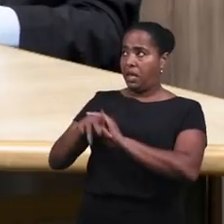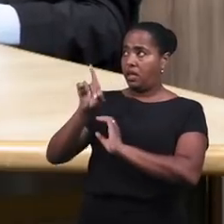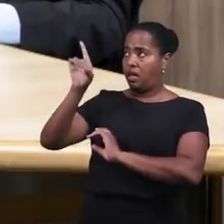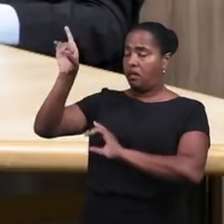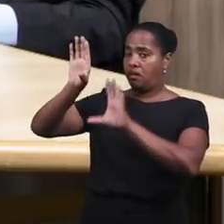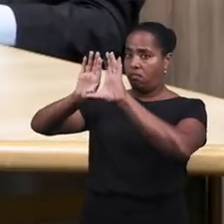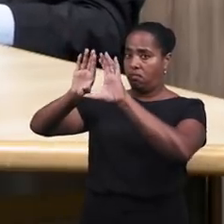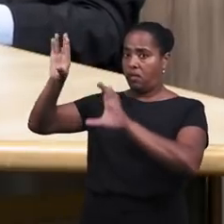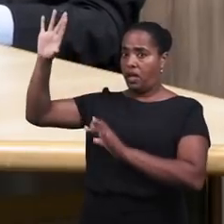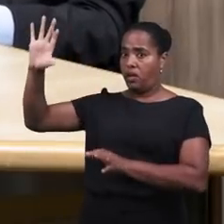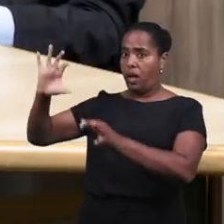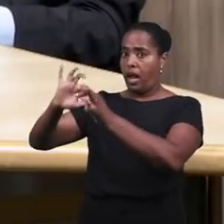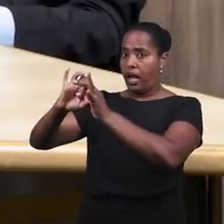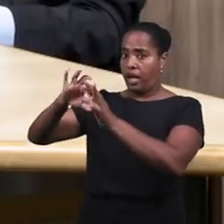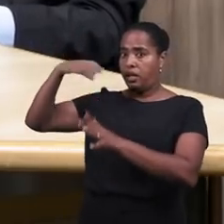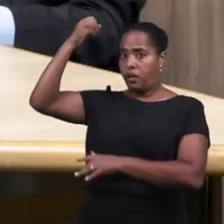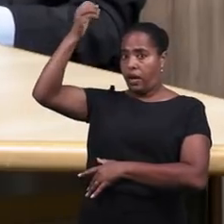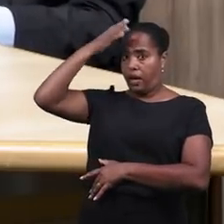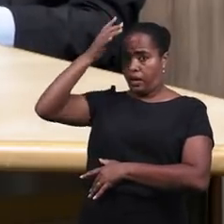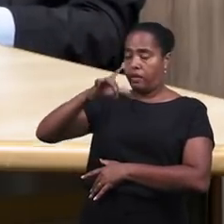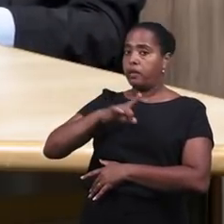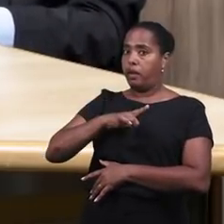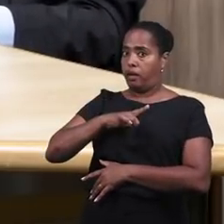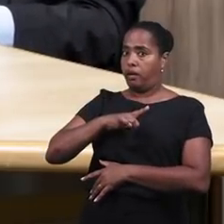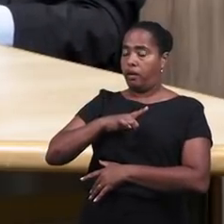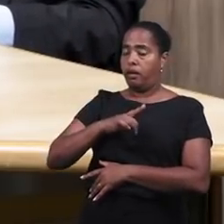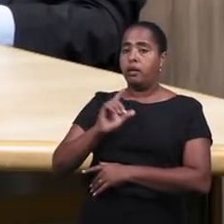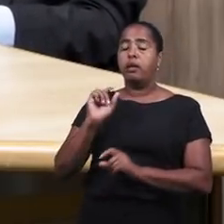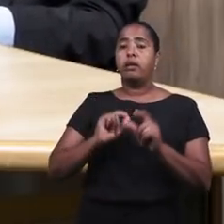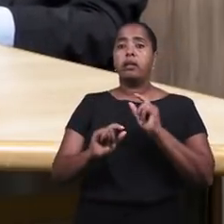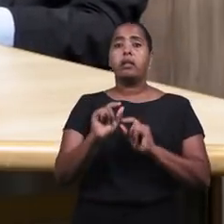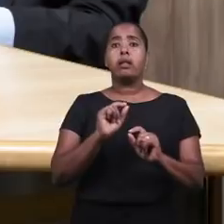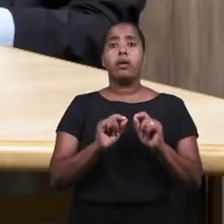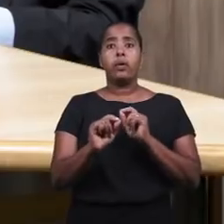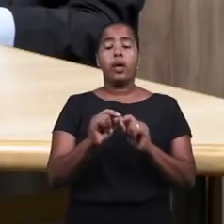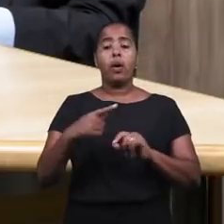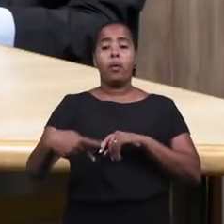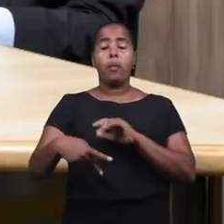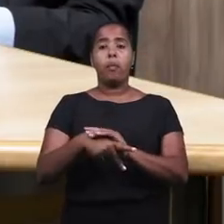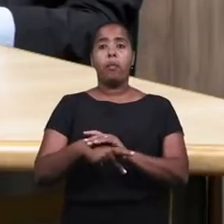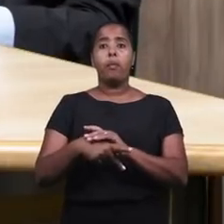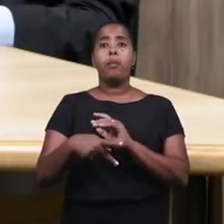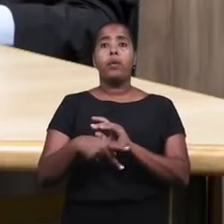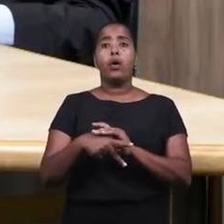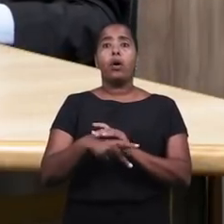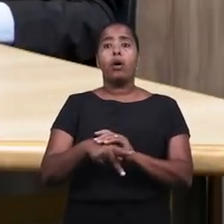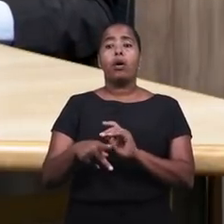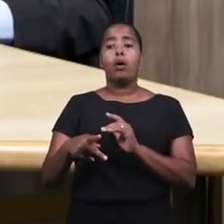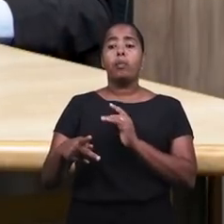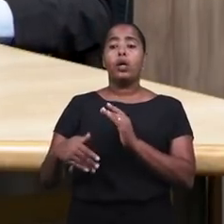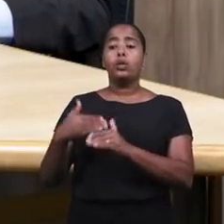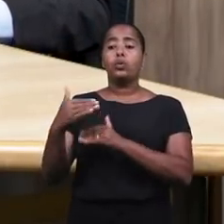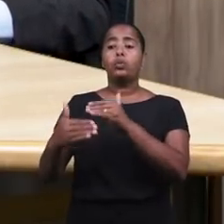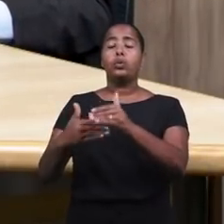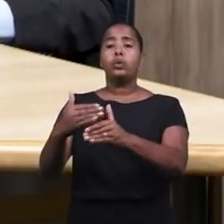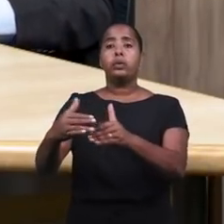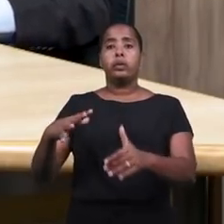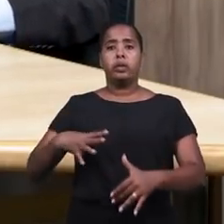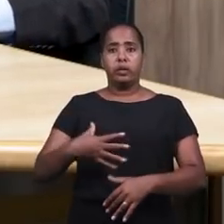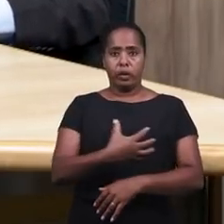obra redentora, ela está ligada à graça. Ou seja, ela faz parte no processo de salvação.